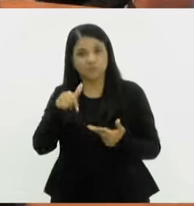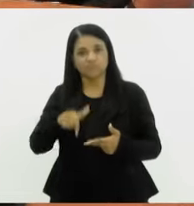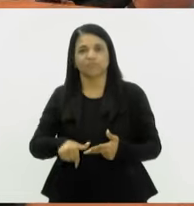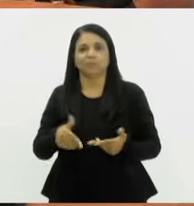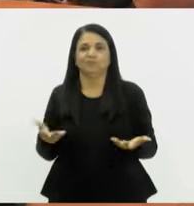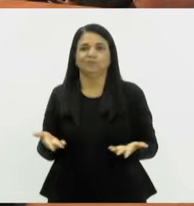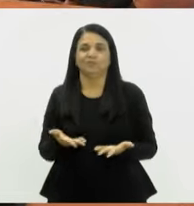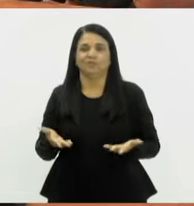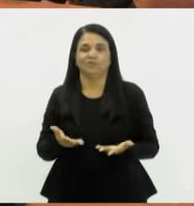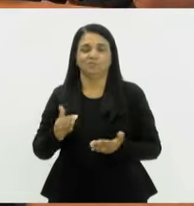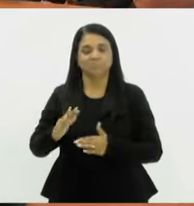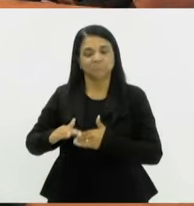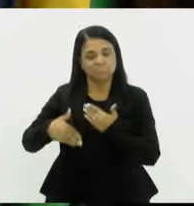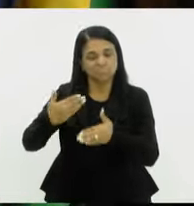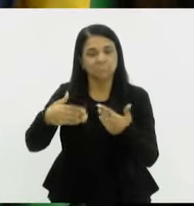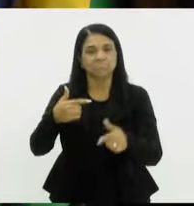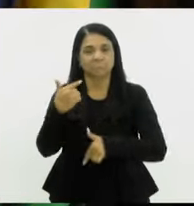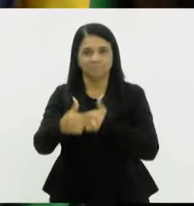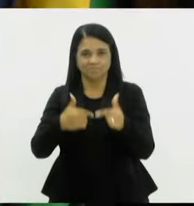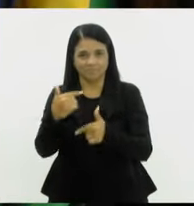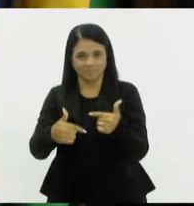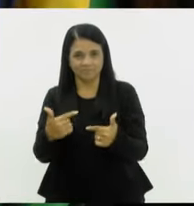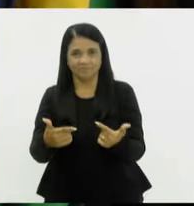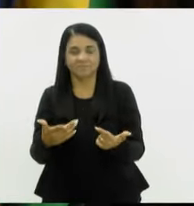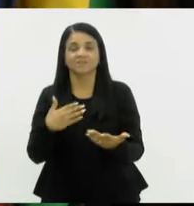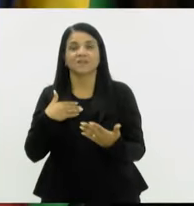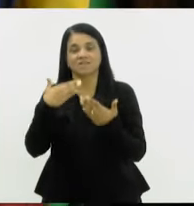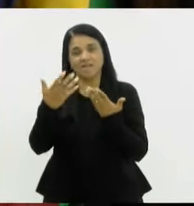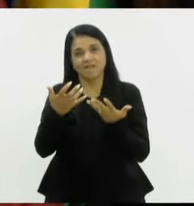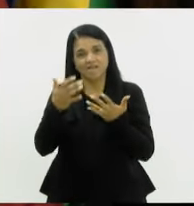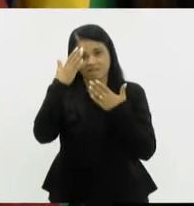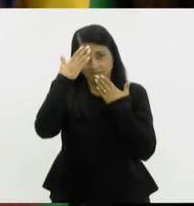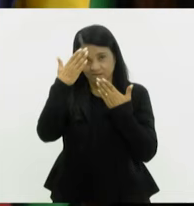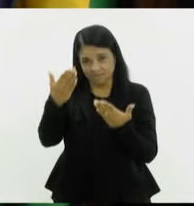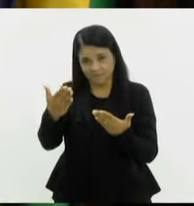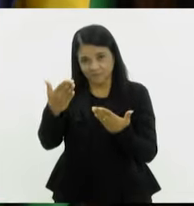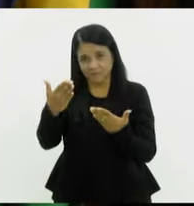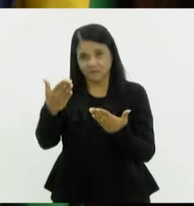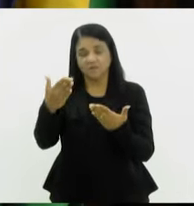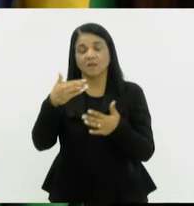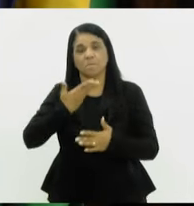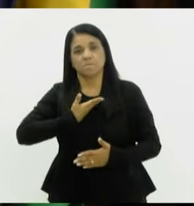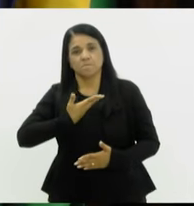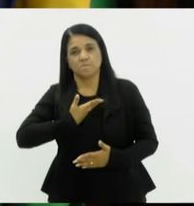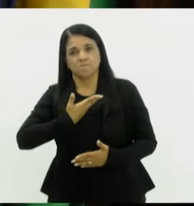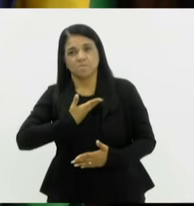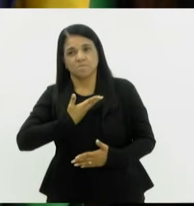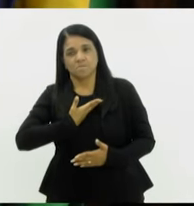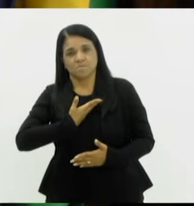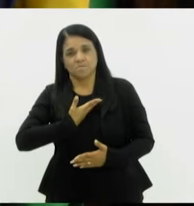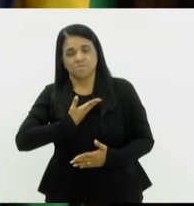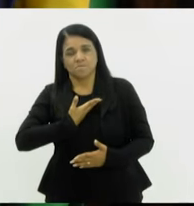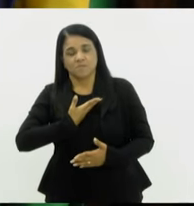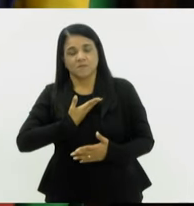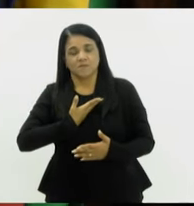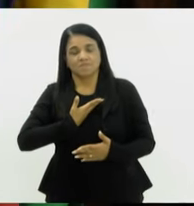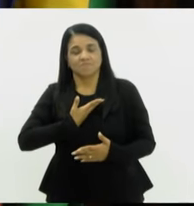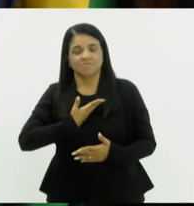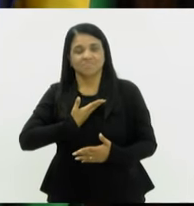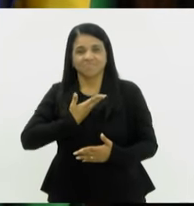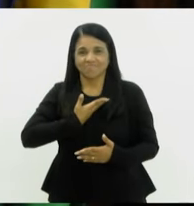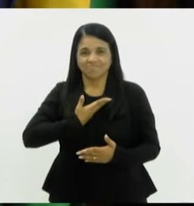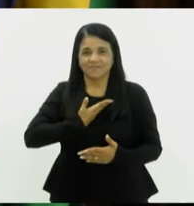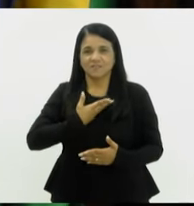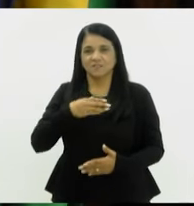aqui construindo eu quero agradecer a minha querida companheira